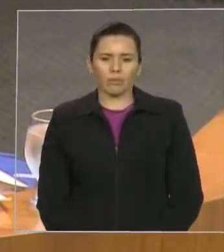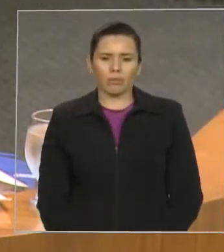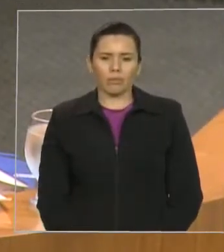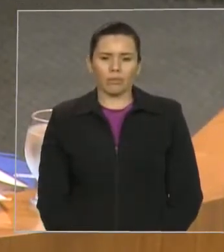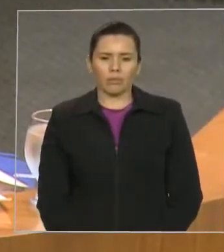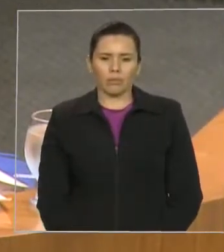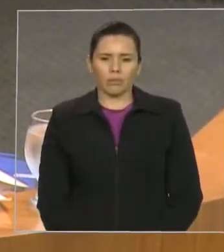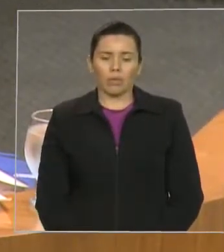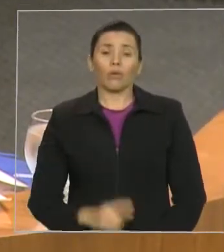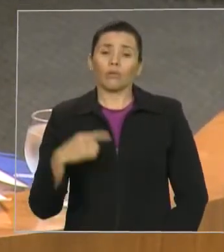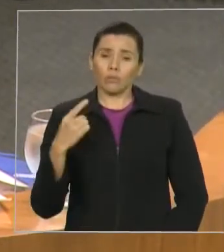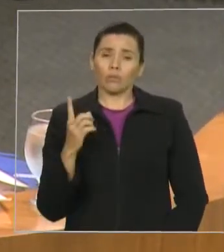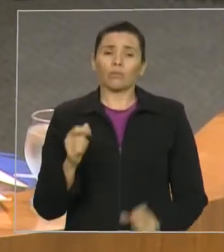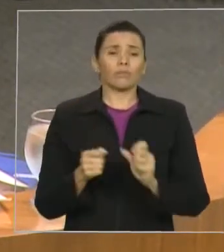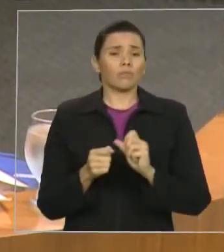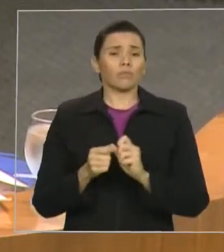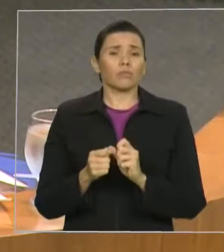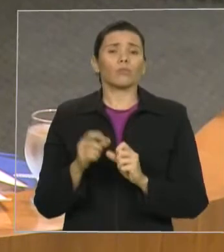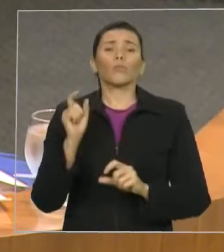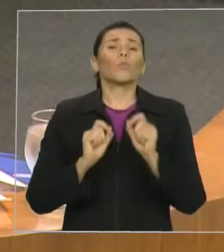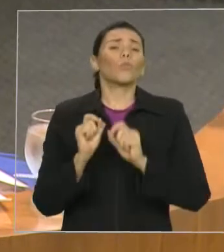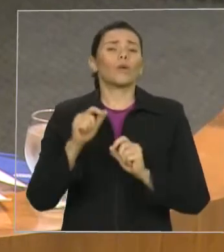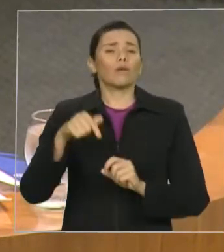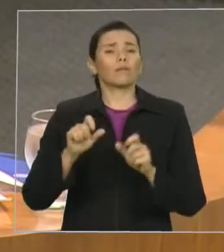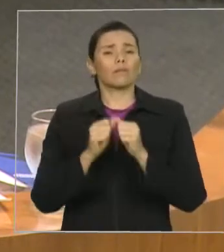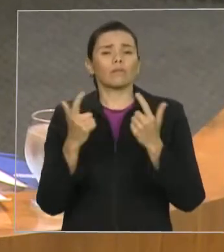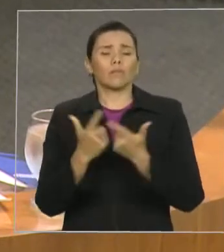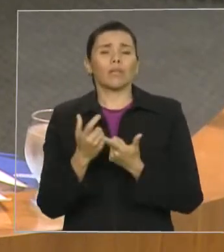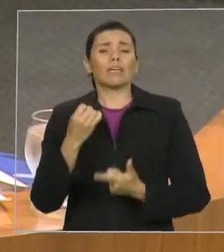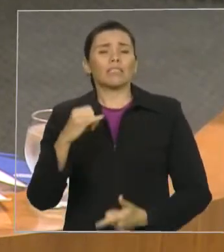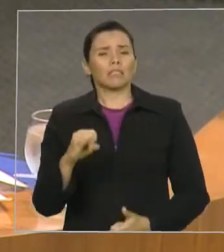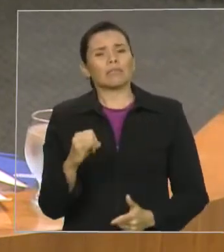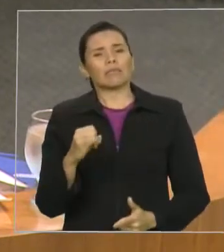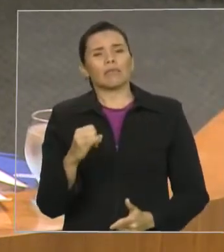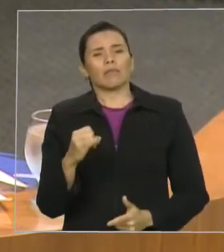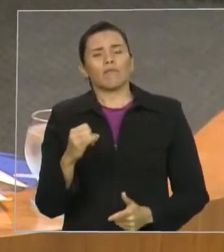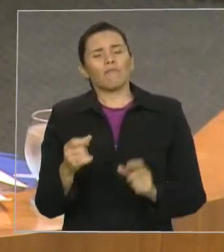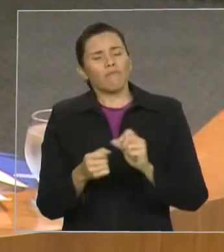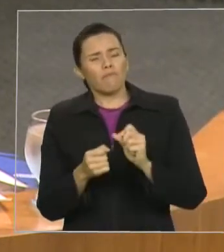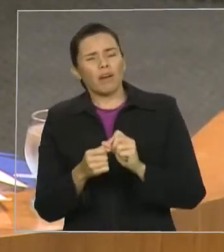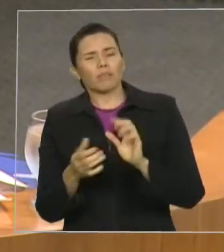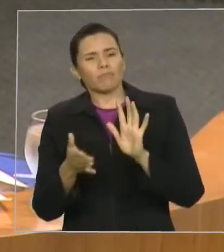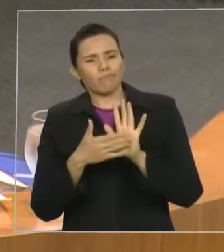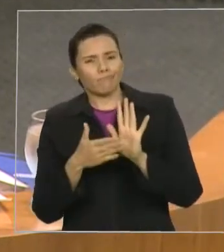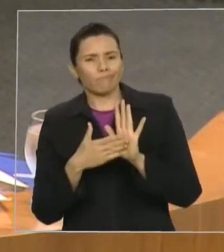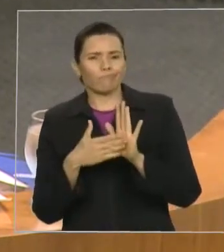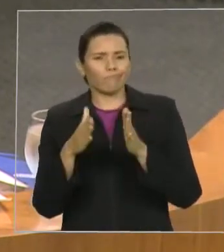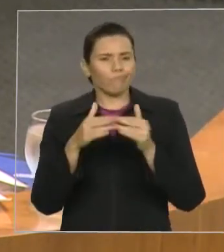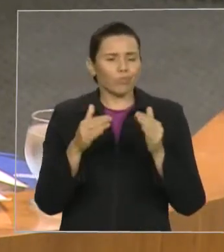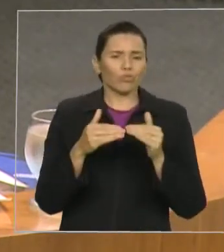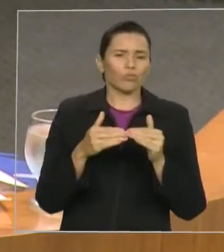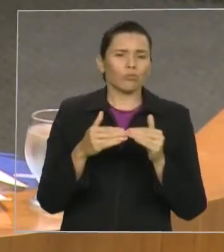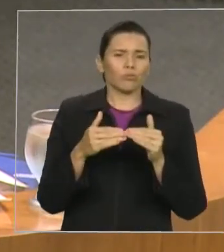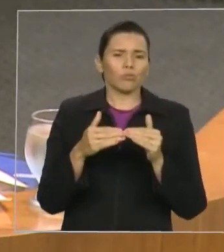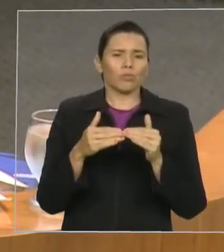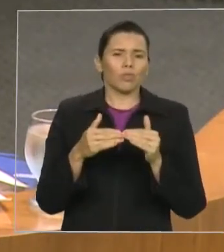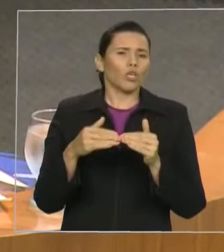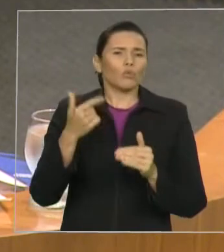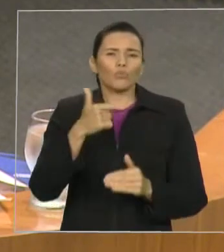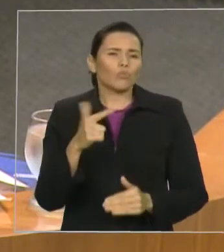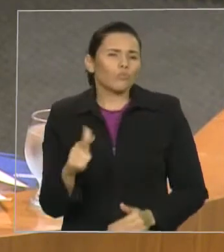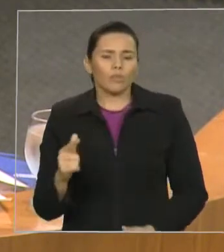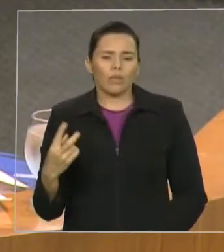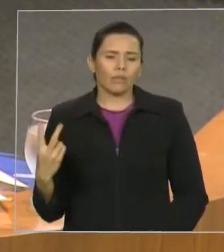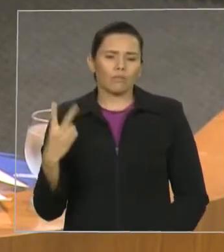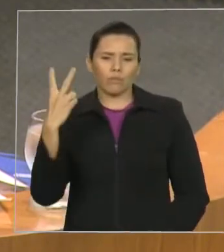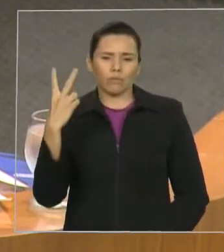nada, o que estamos fazendo aqui? Se uma indicação não vale nada, o que estamos fazendo aqui? Pelo menos eu não fui eleito para ser